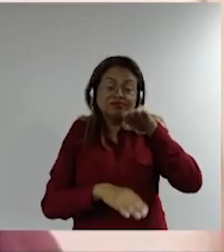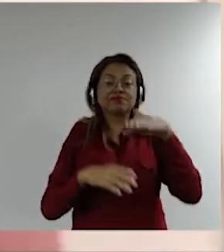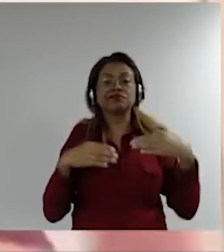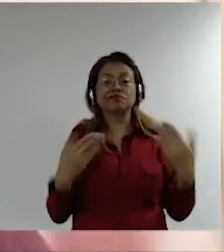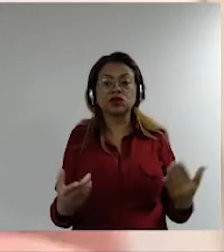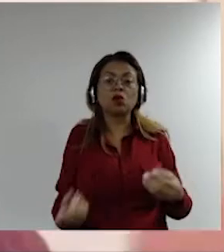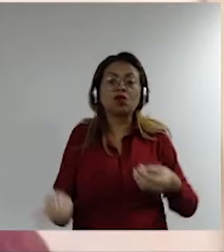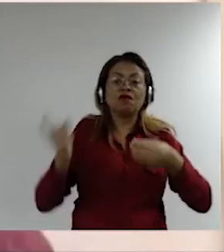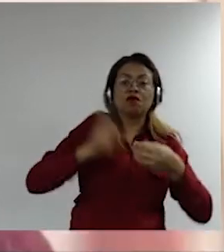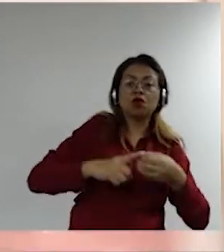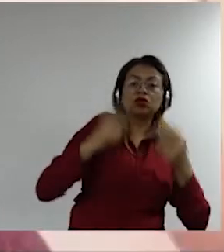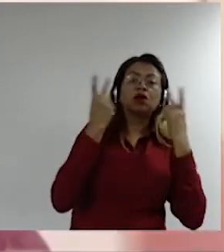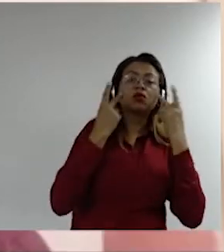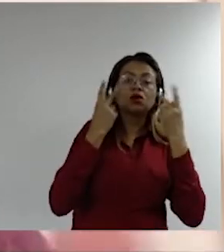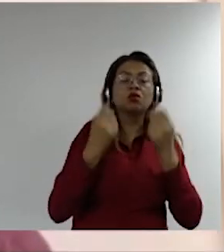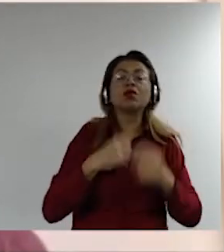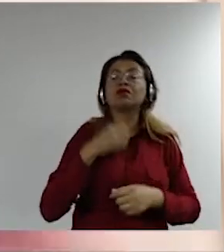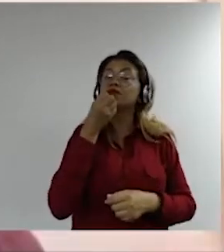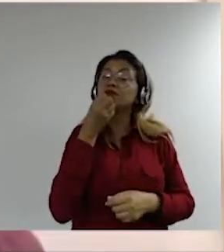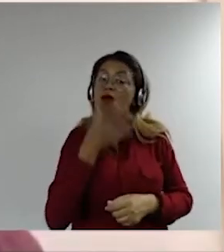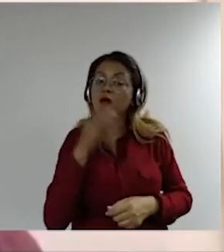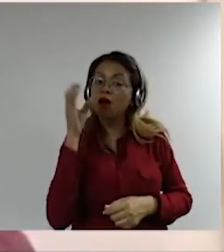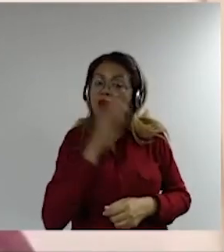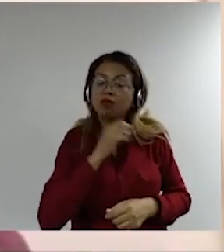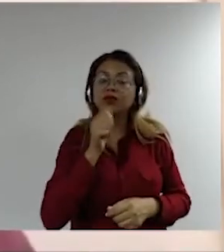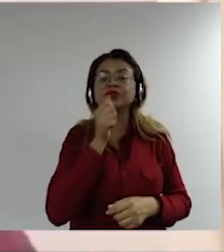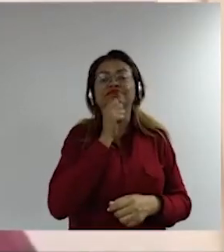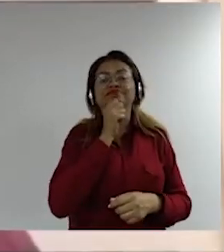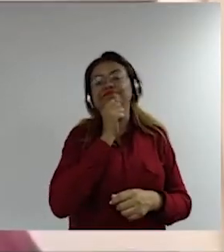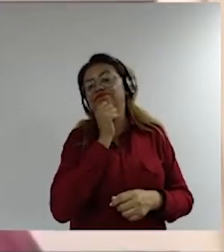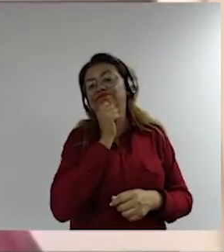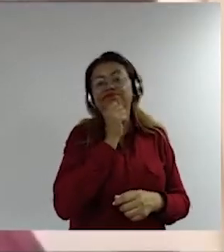tem que ser uma oportunidade para a gente pensar em mudar esse